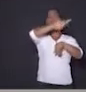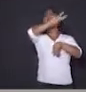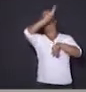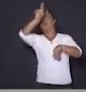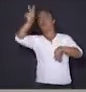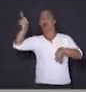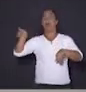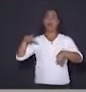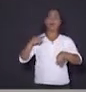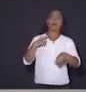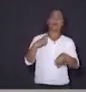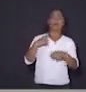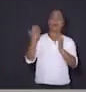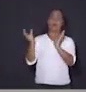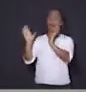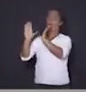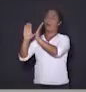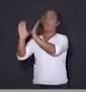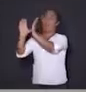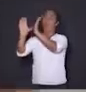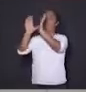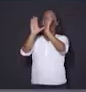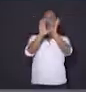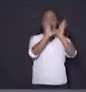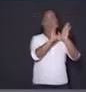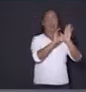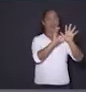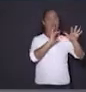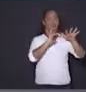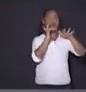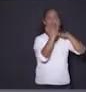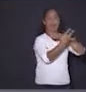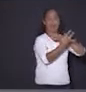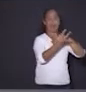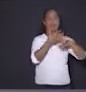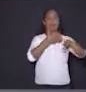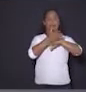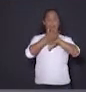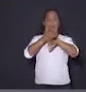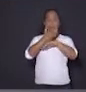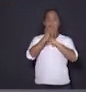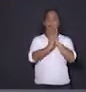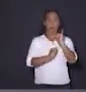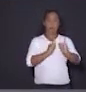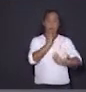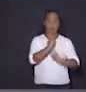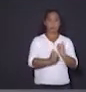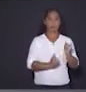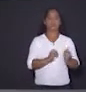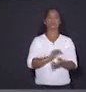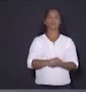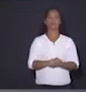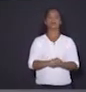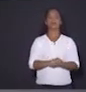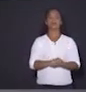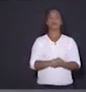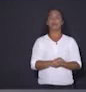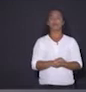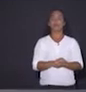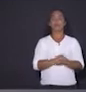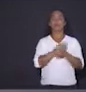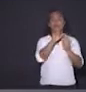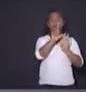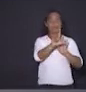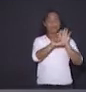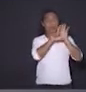iniciativas comunitárias de construção de redes de conexão à internet o marco civil da internet é uma lei